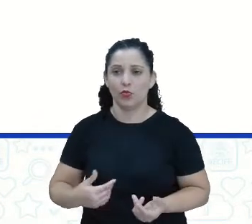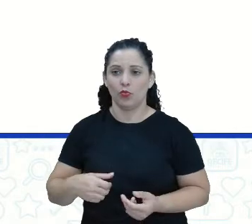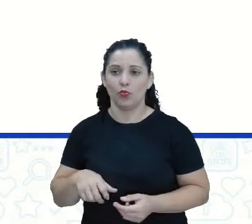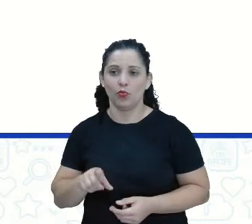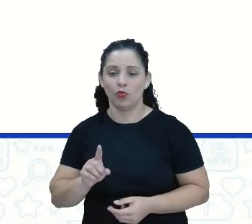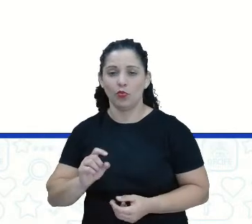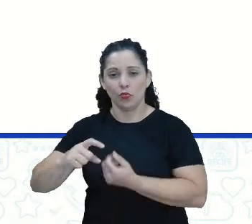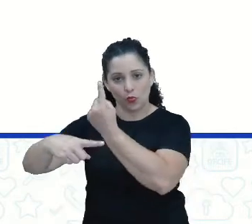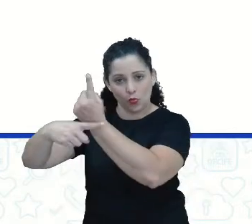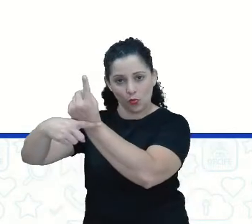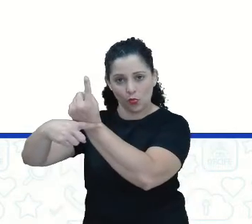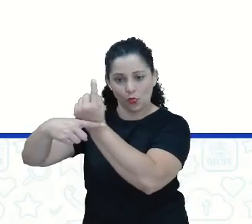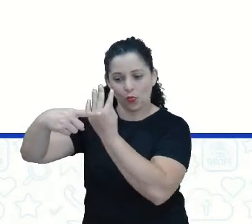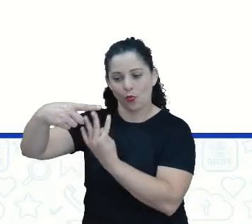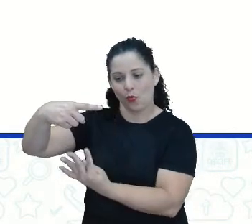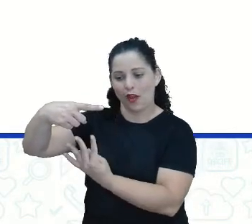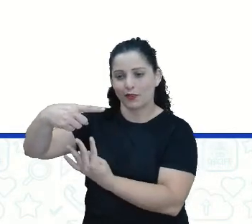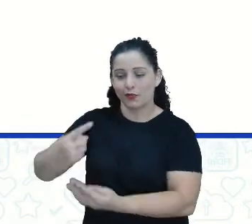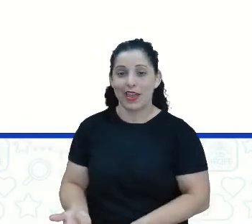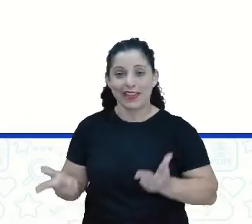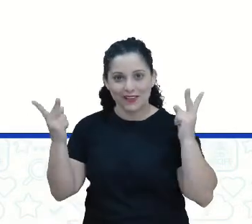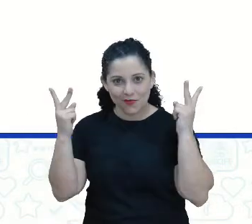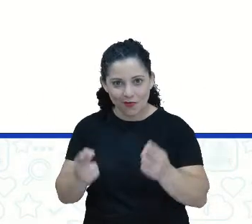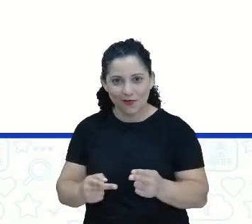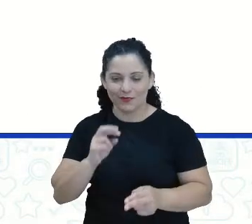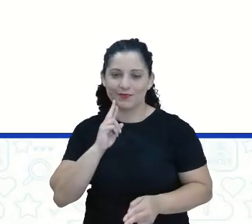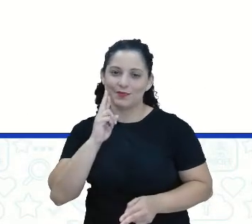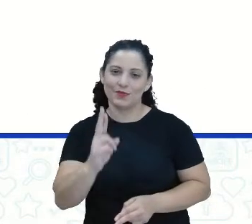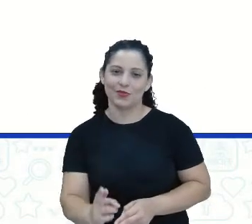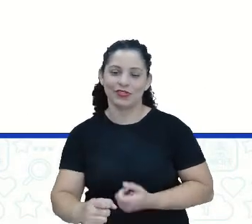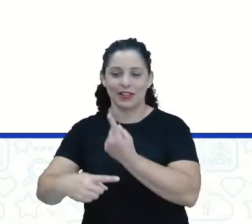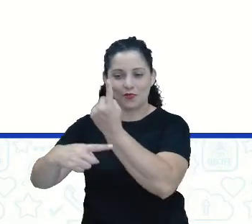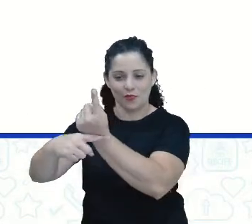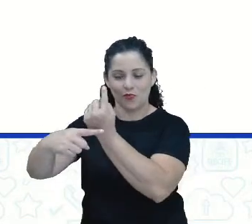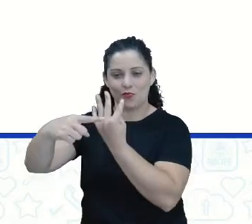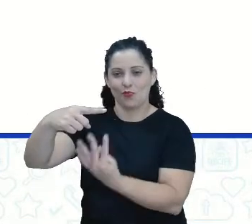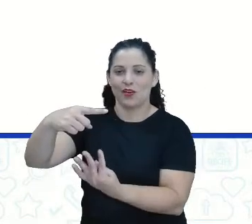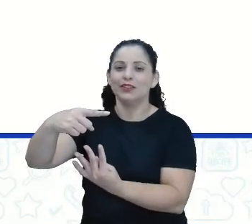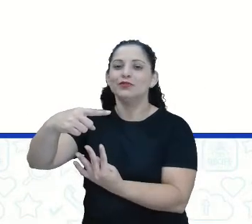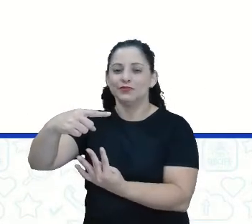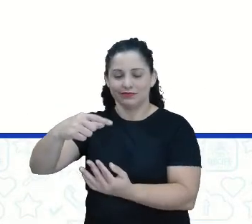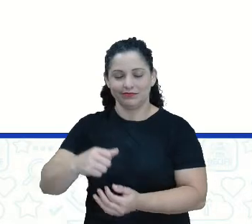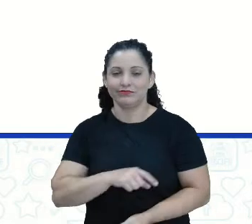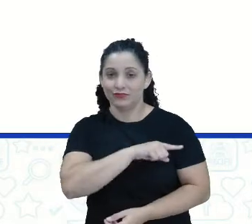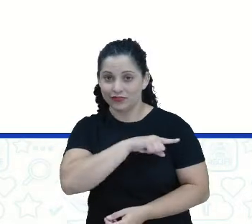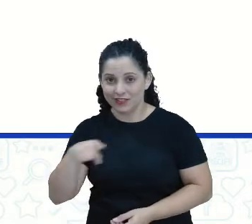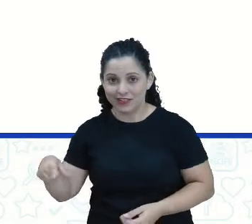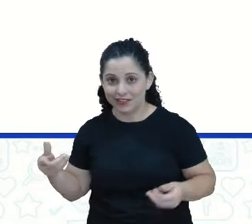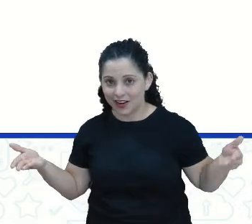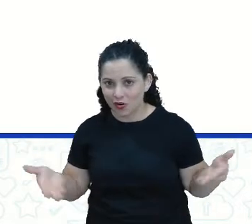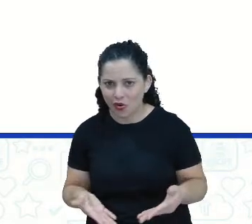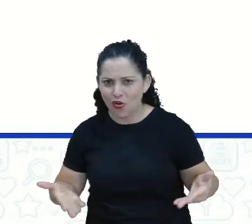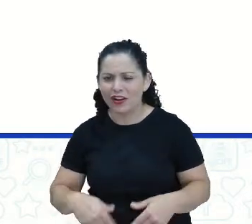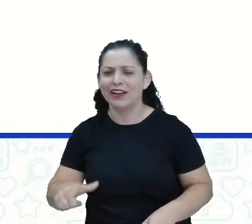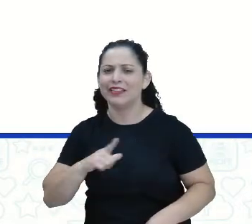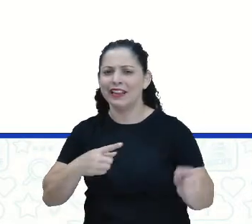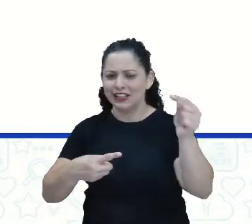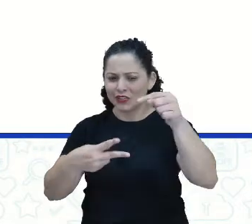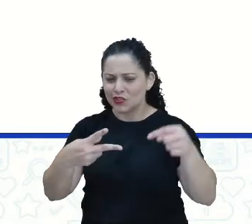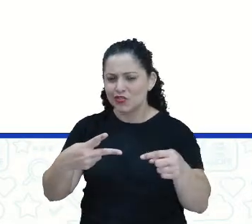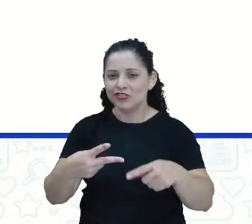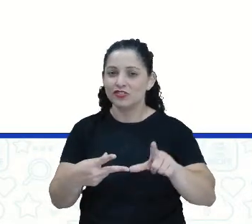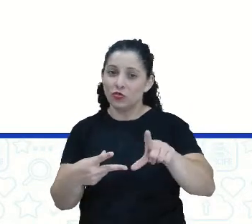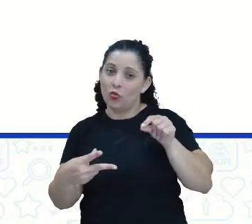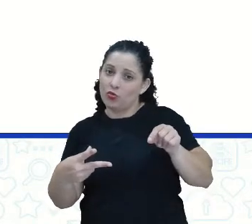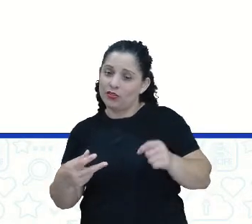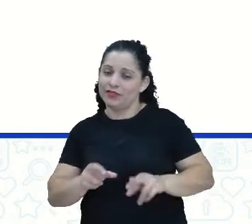vai dar 4. Então, veja que deu o mesmo gabarito, 1 quarto. Então, você agora tem duas maneiras de